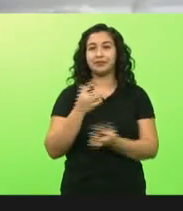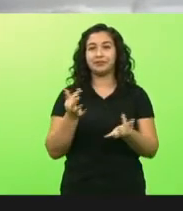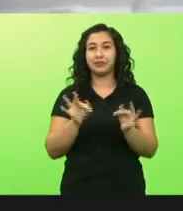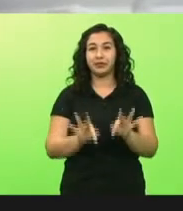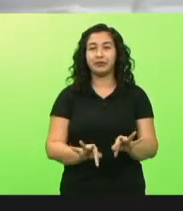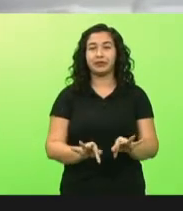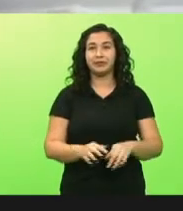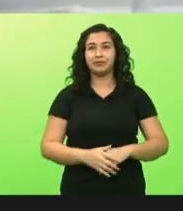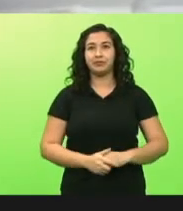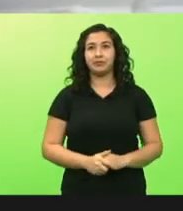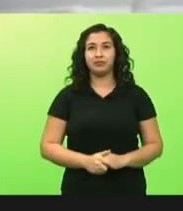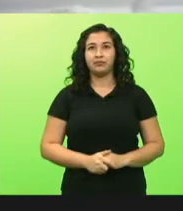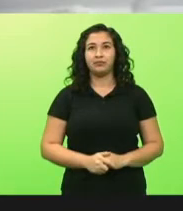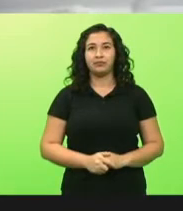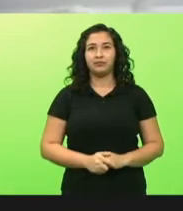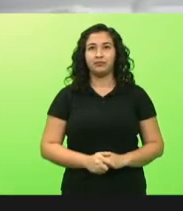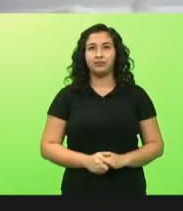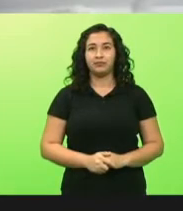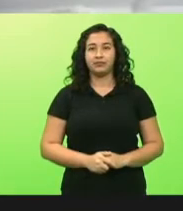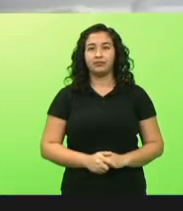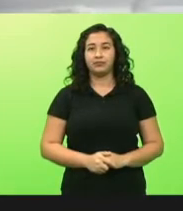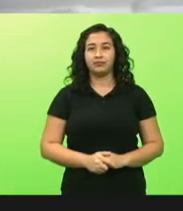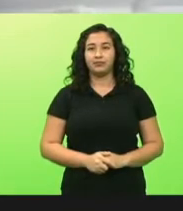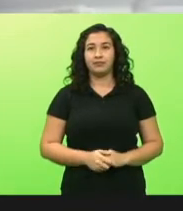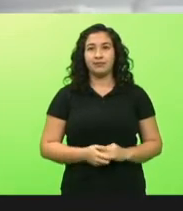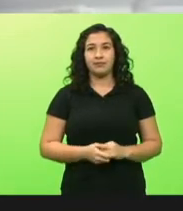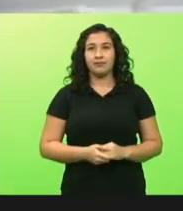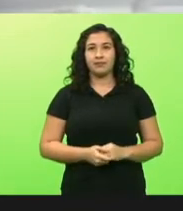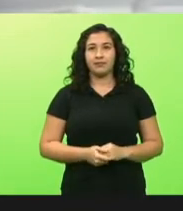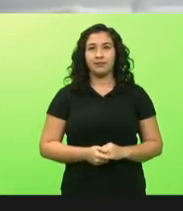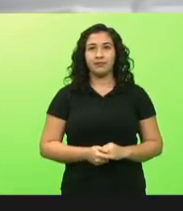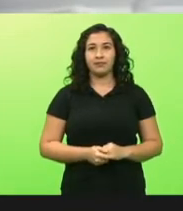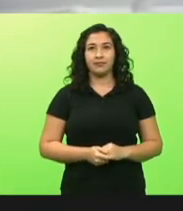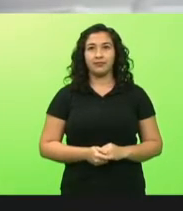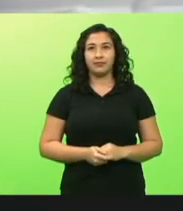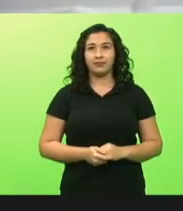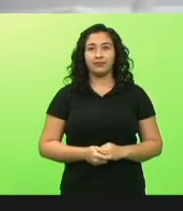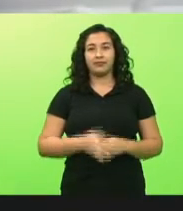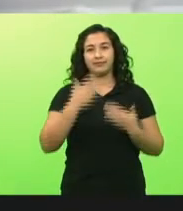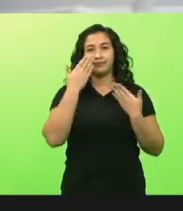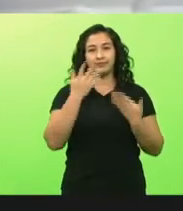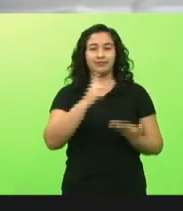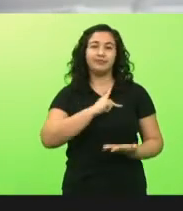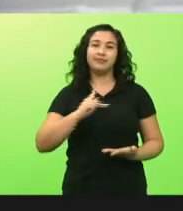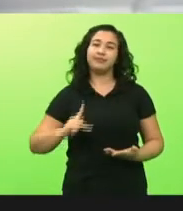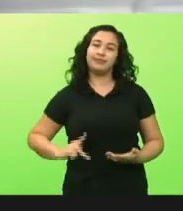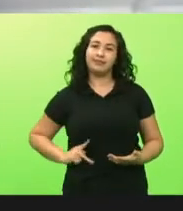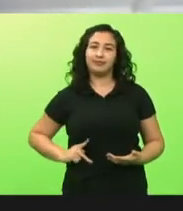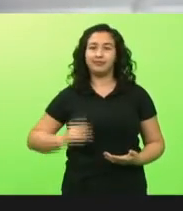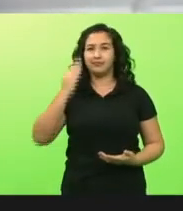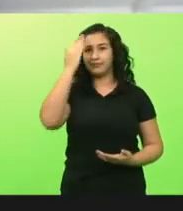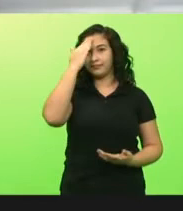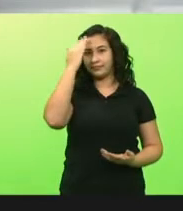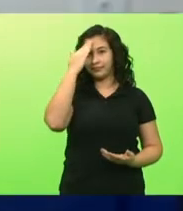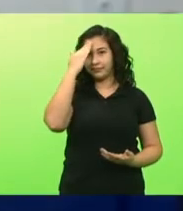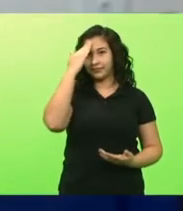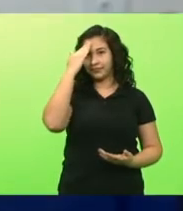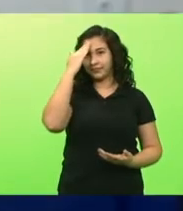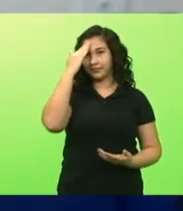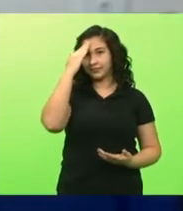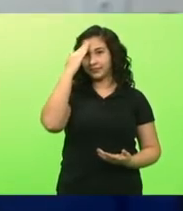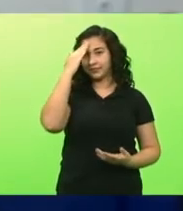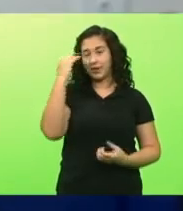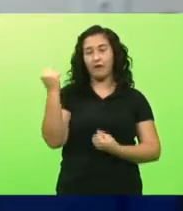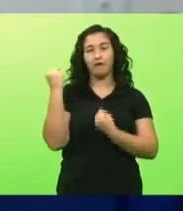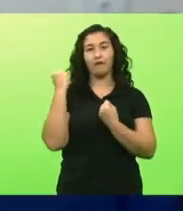O Márcio. Deputado Márcio Machado. Obrigado, presidente. Eu sei que a força é gigantesca do sul do